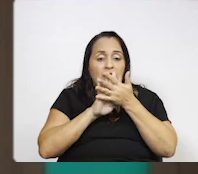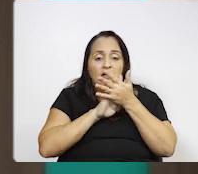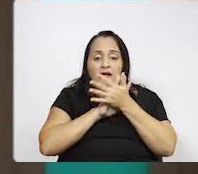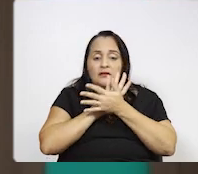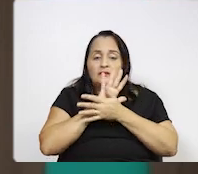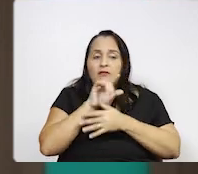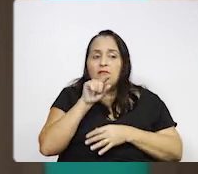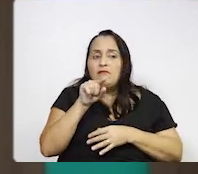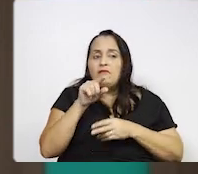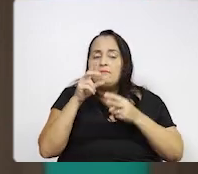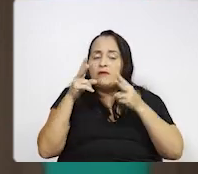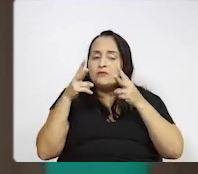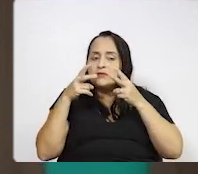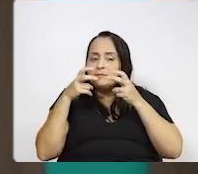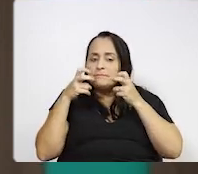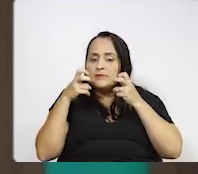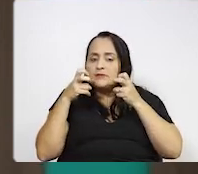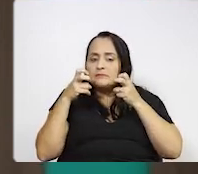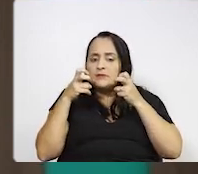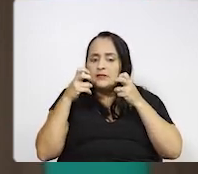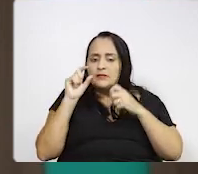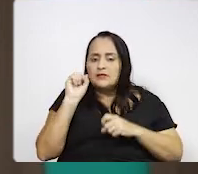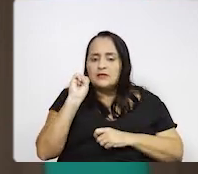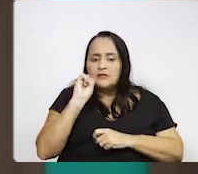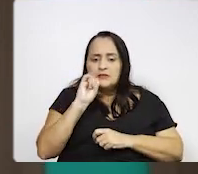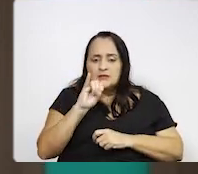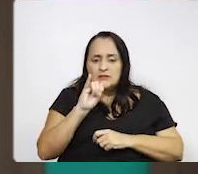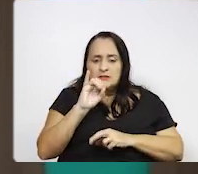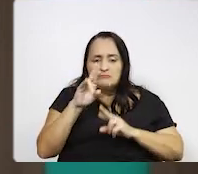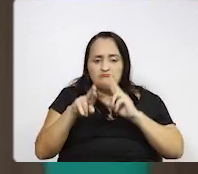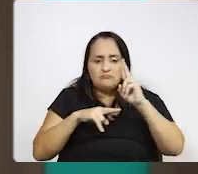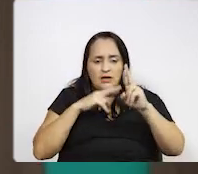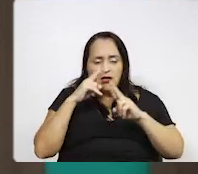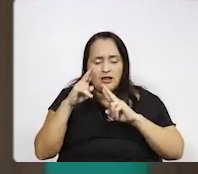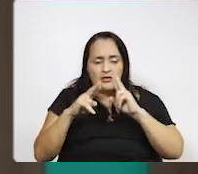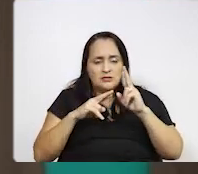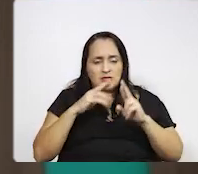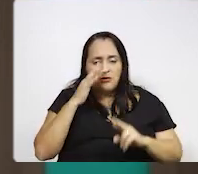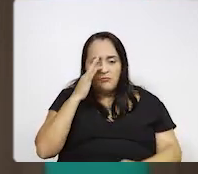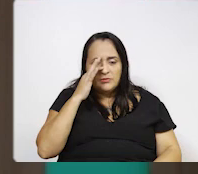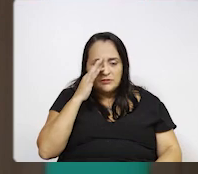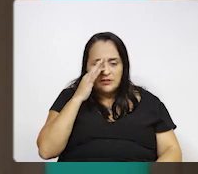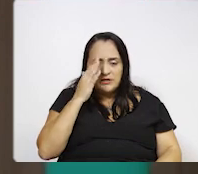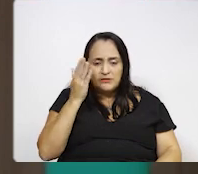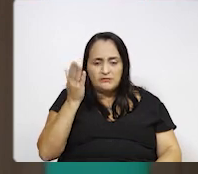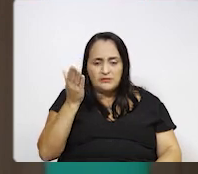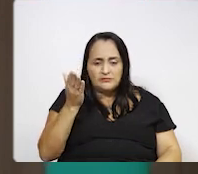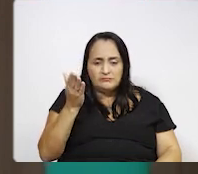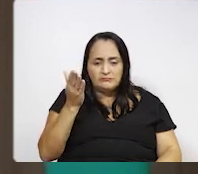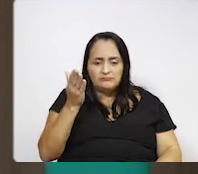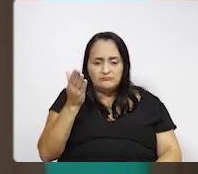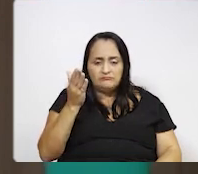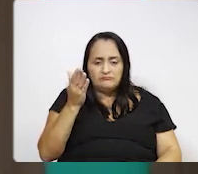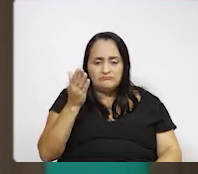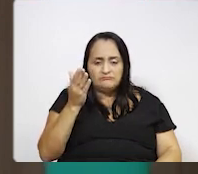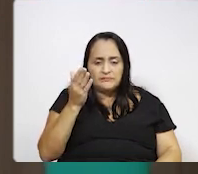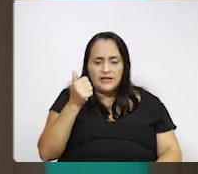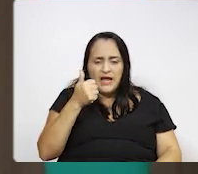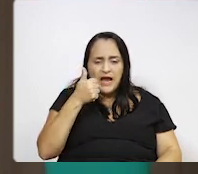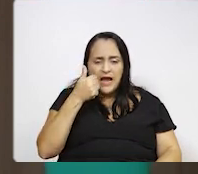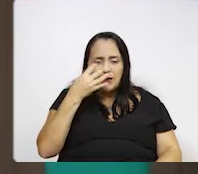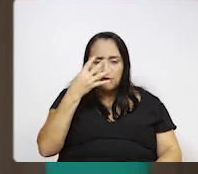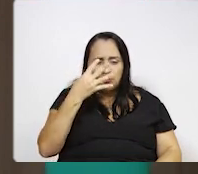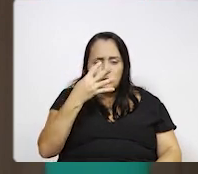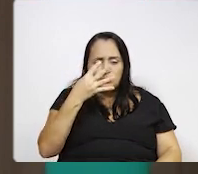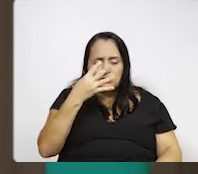sobre equivalência e relações. Por exemplo, observe a relação aqui do 14